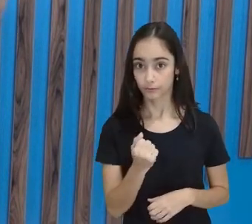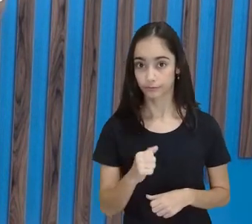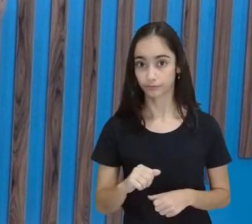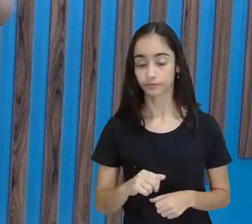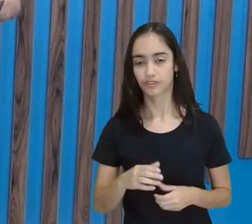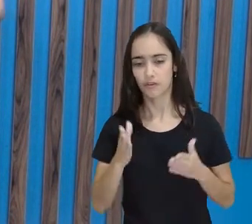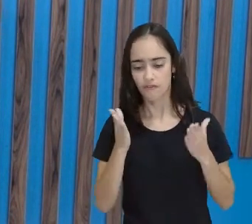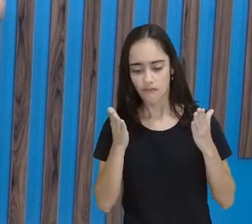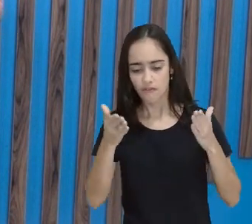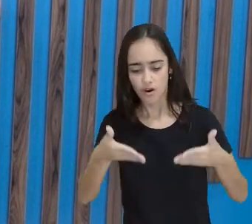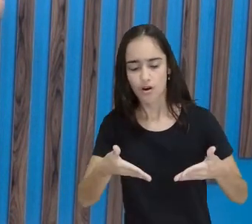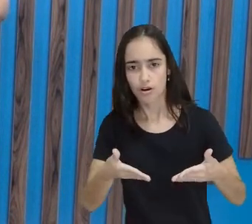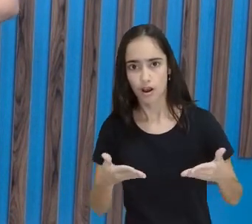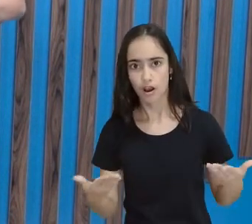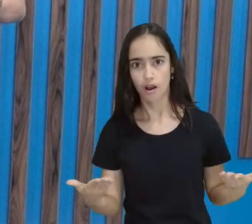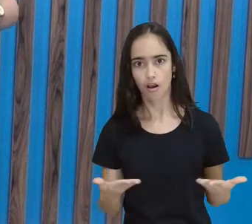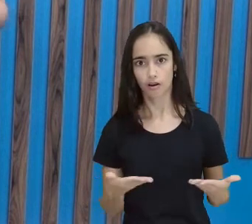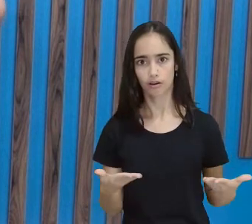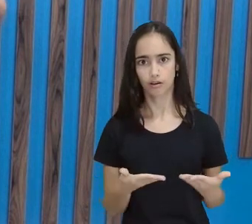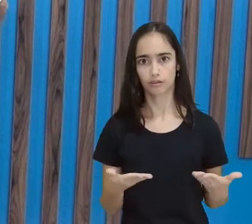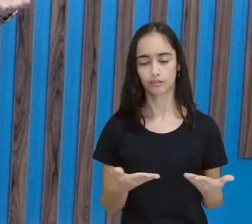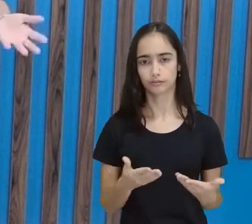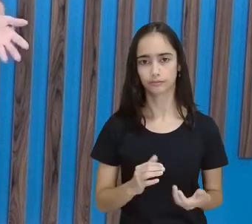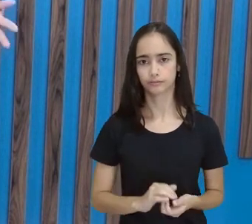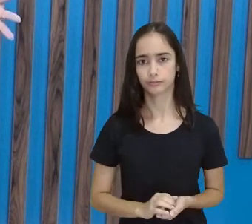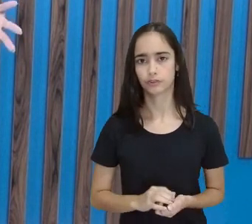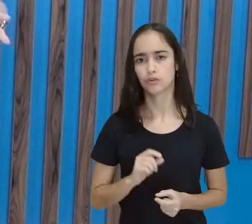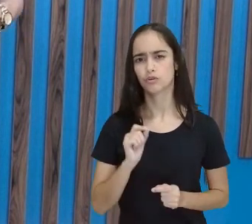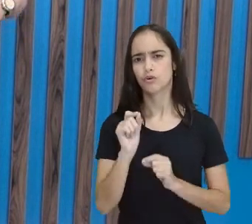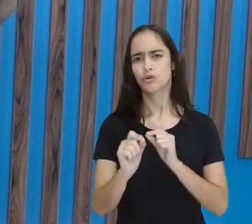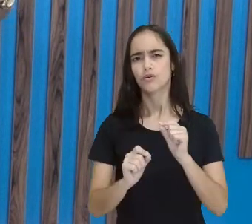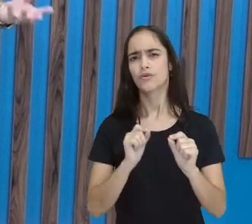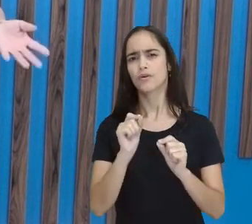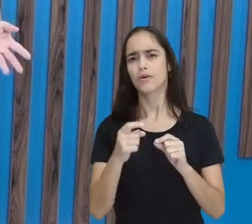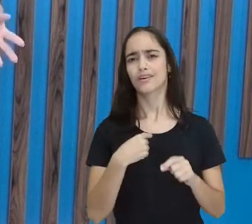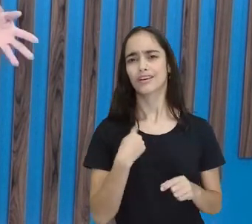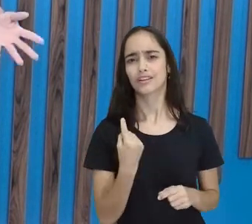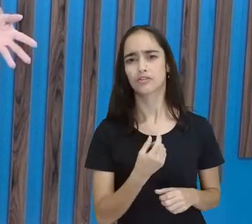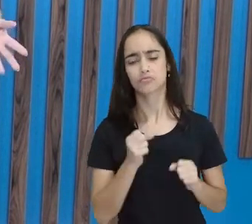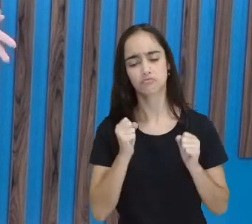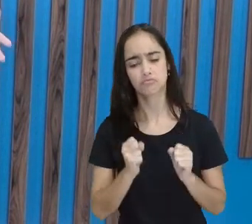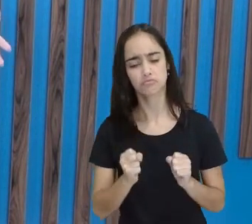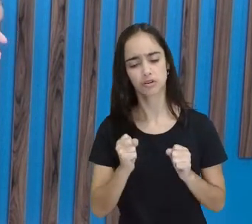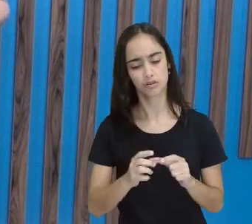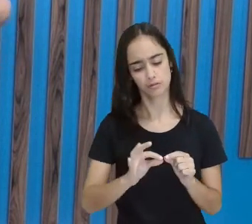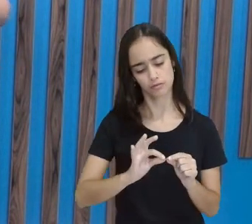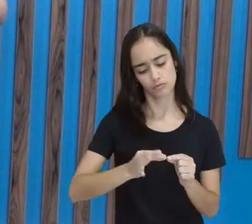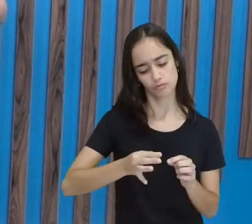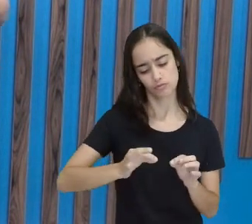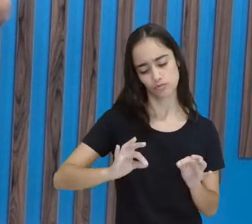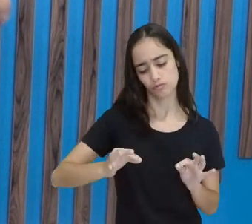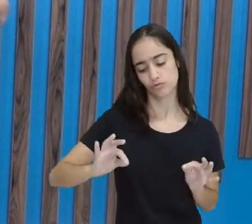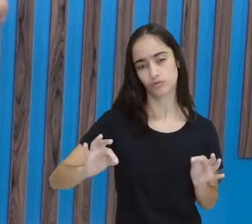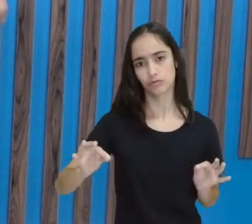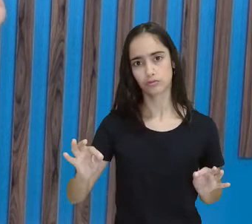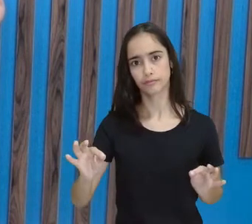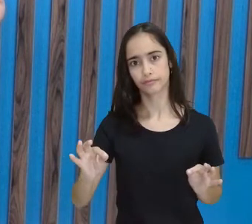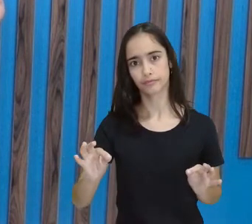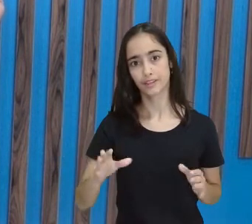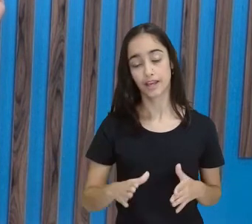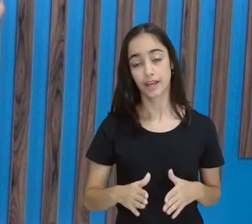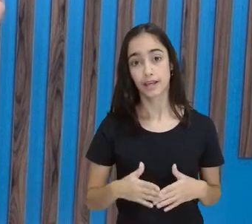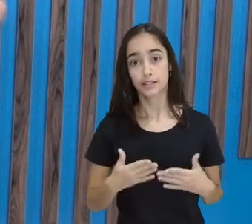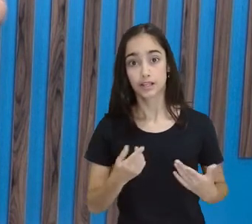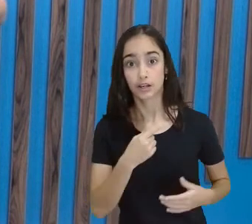um foco, né? O que a gente pode medir de fato? Será que vocês compreenderam esses dias de aula? Será que vocês